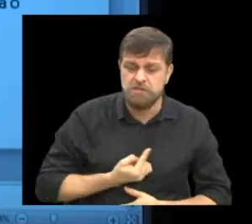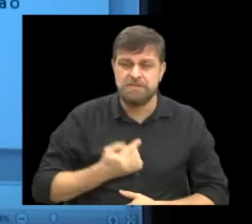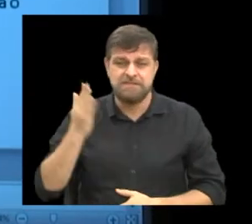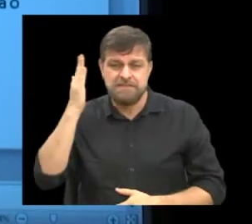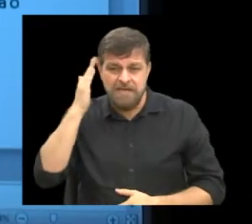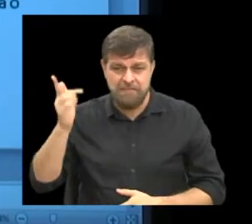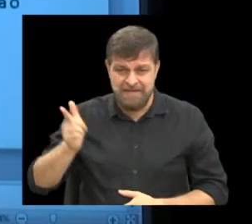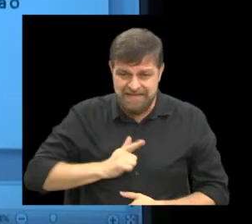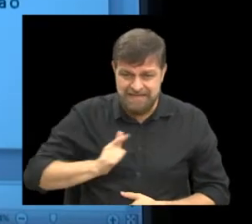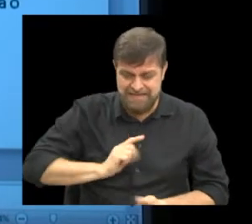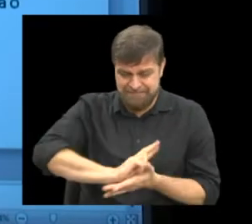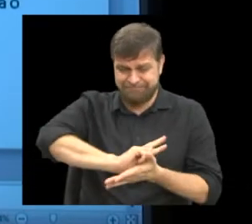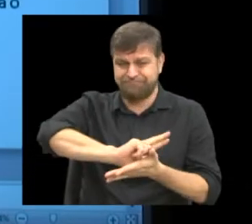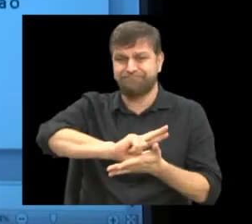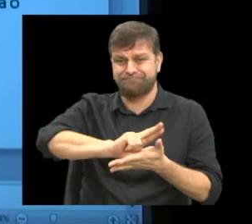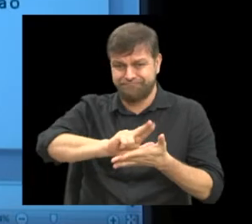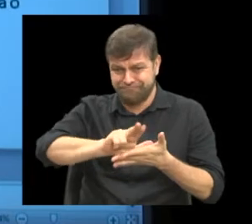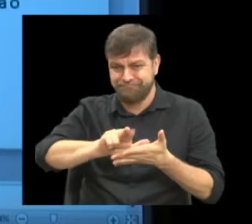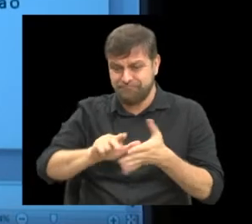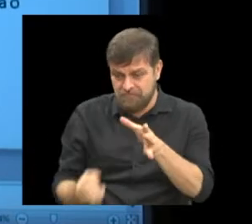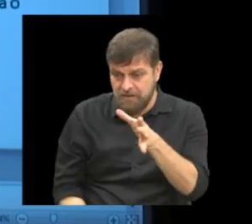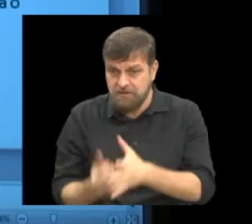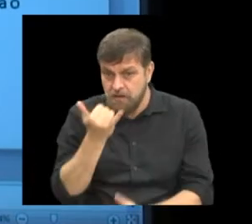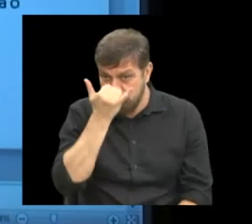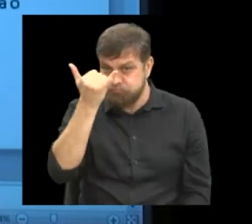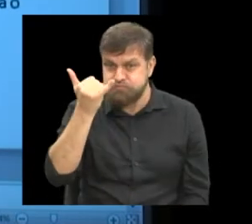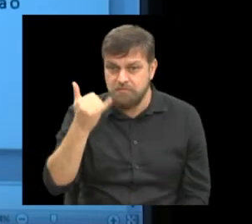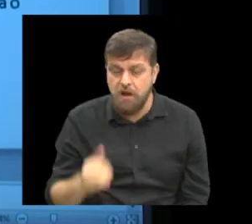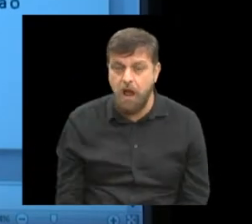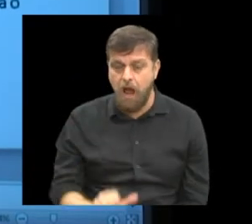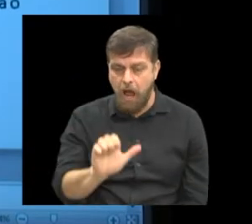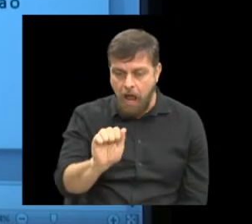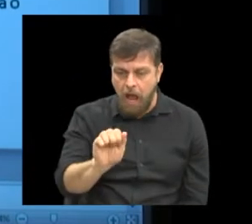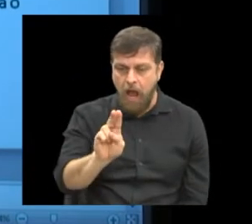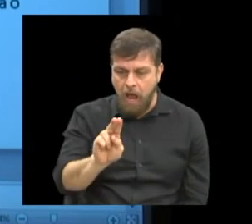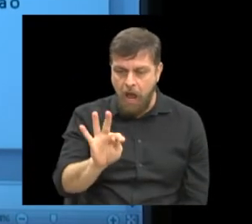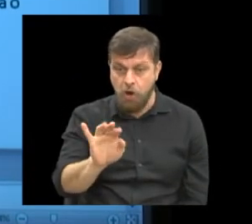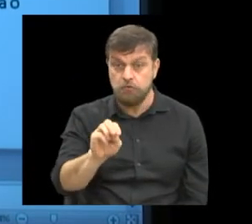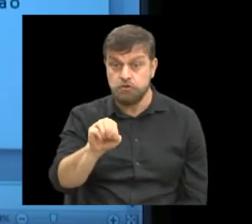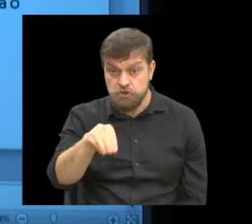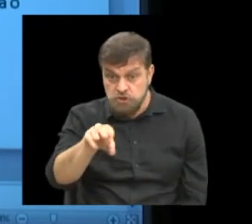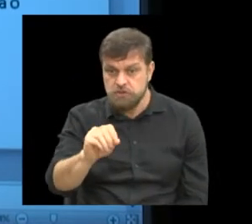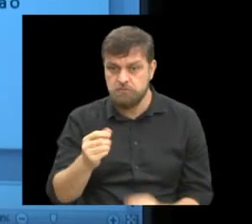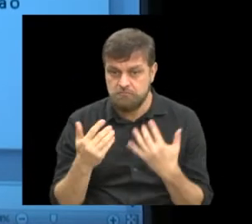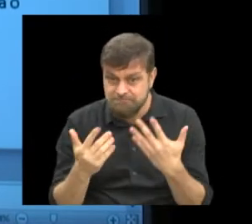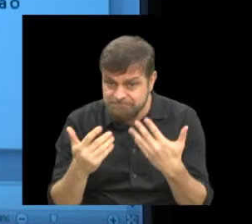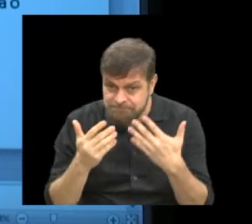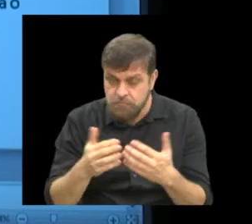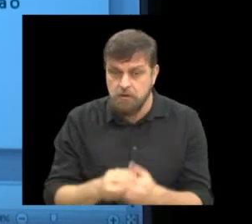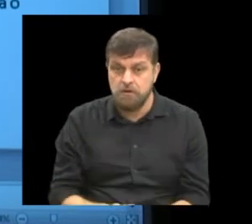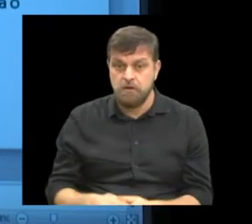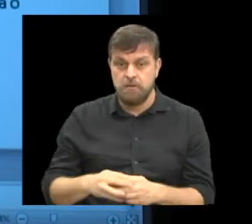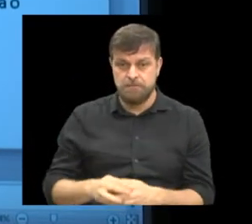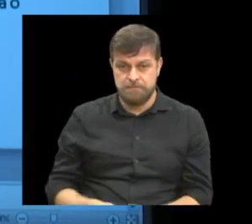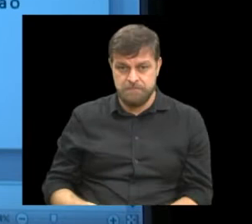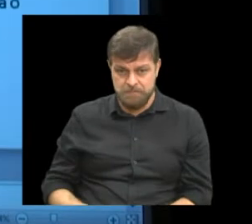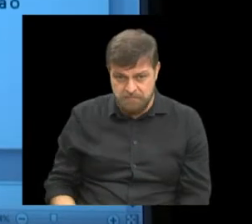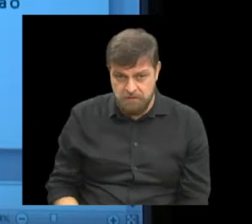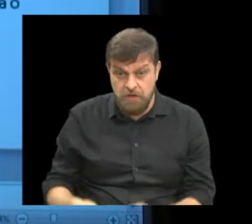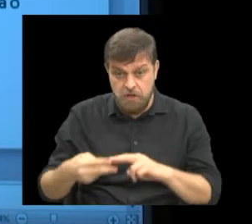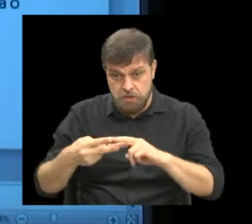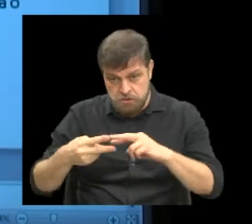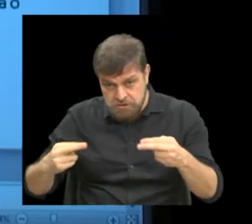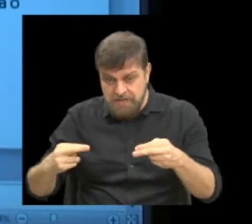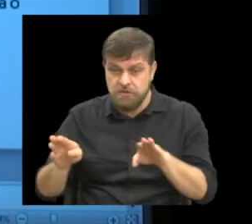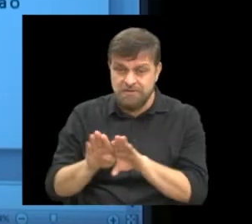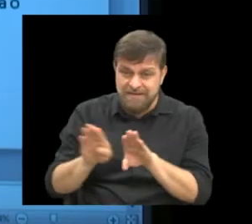de múltiplas causas para o autismo, entre eles fatores genéticos e biológicos. O lobo esquerdo não responde